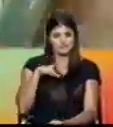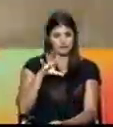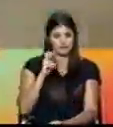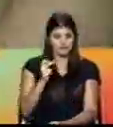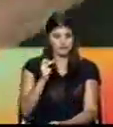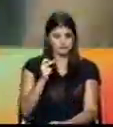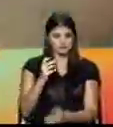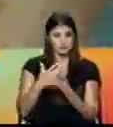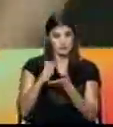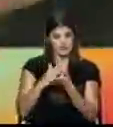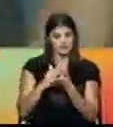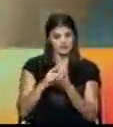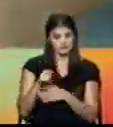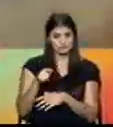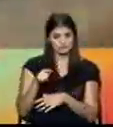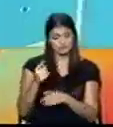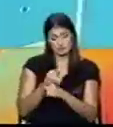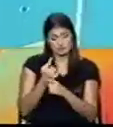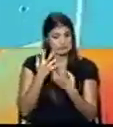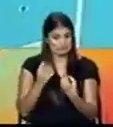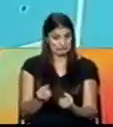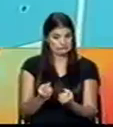restantes ingredientes secos.